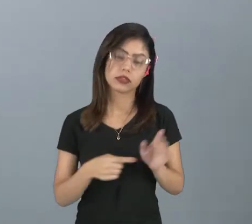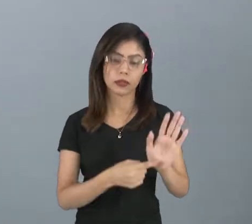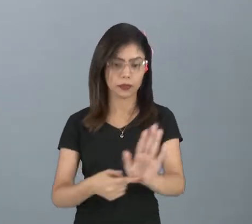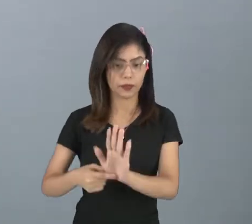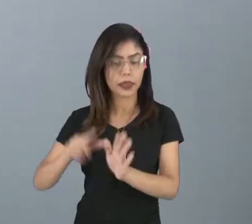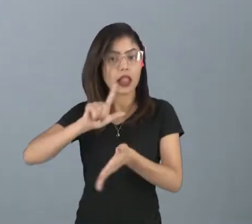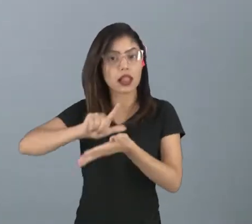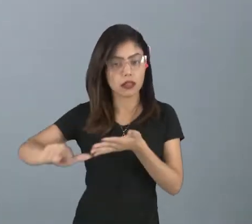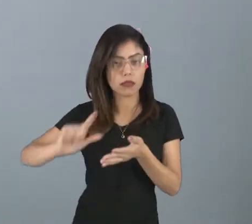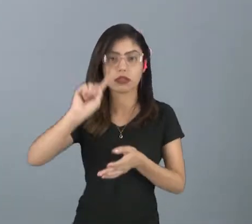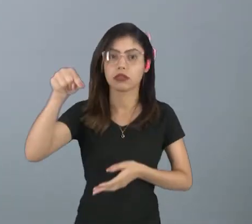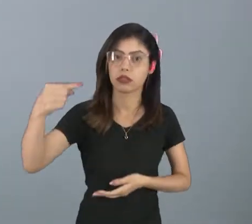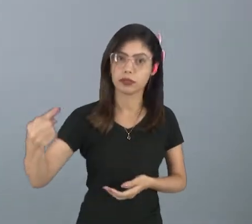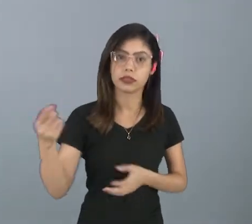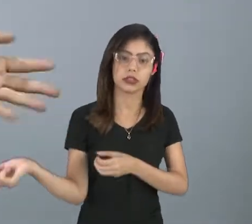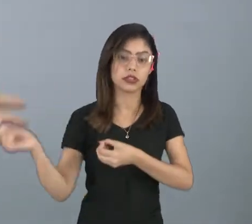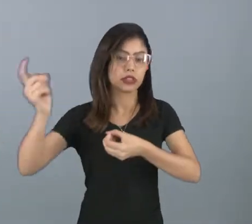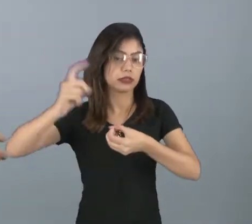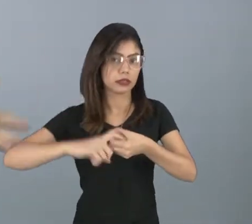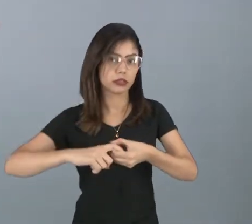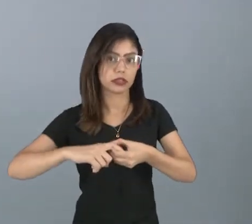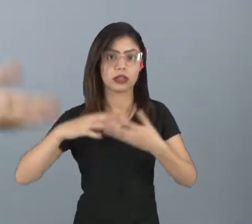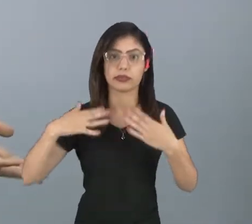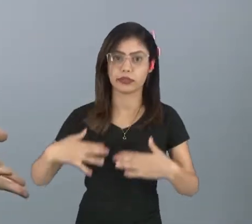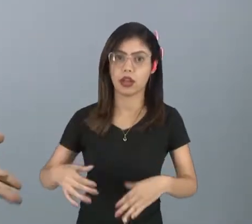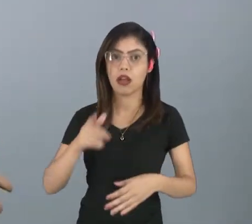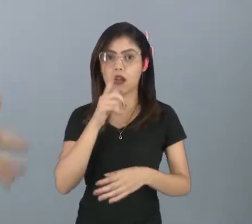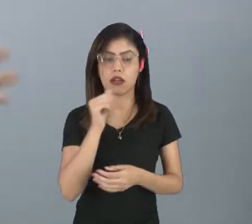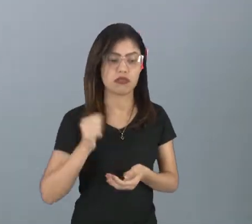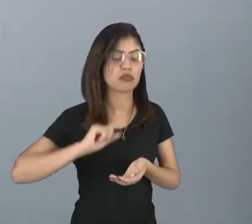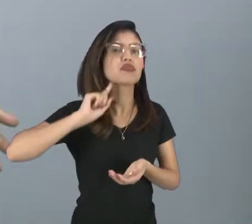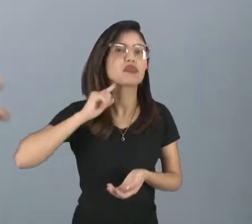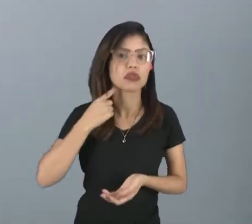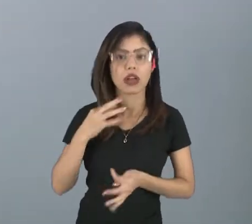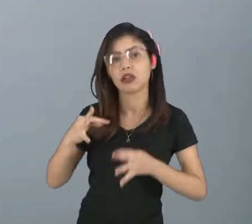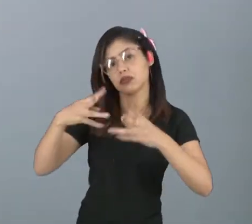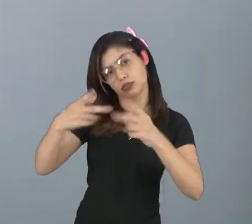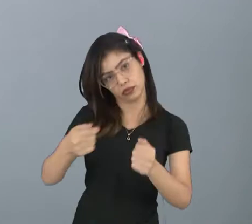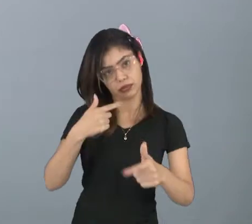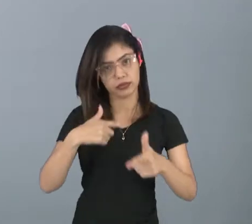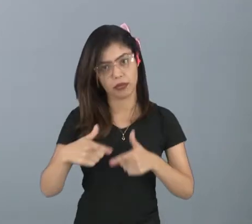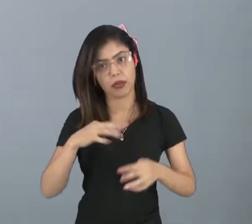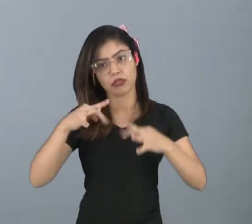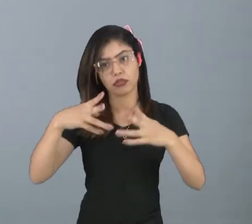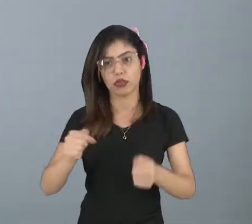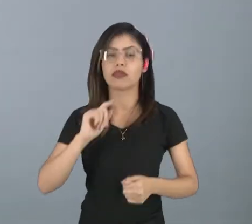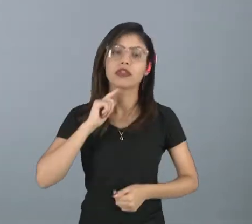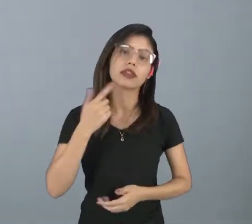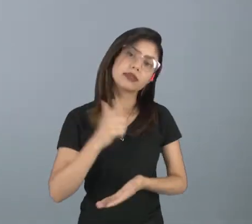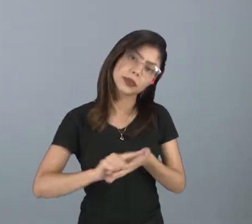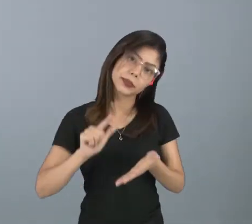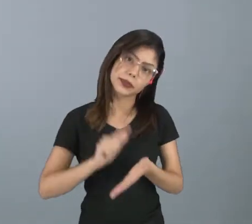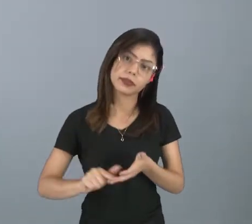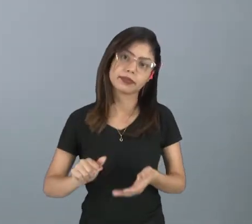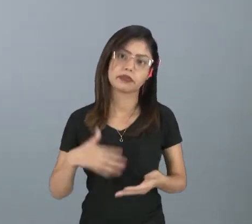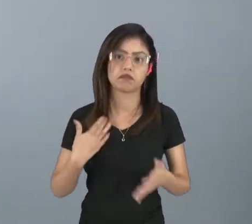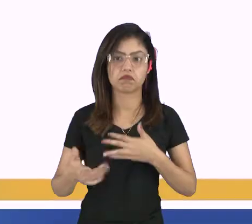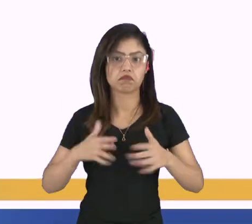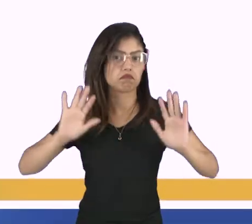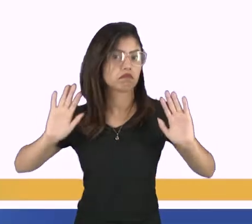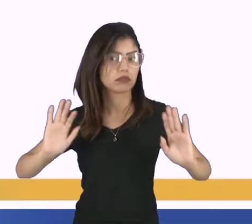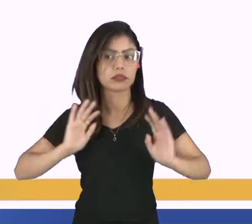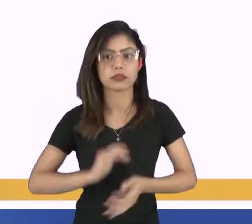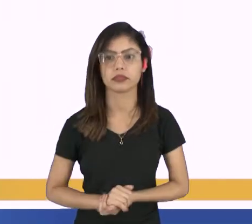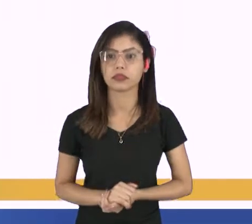água limpa e depois devolver para os corpos d'água uma água suja e ter todo o trabalho de limpar aquela água também, de qualquer forma. Então, como